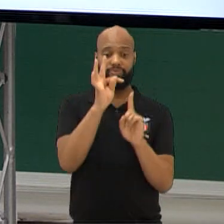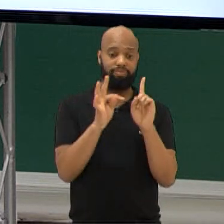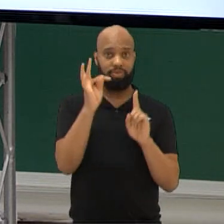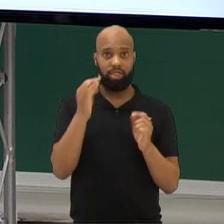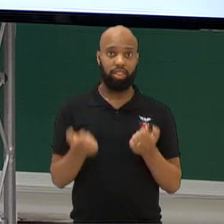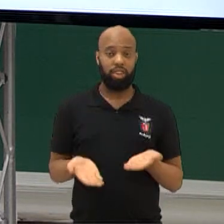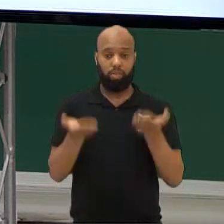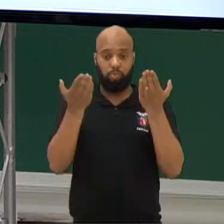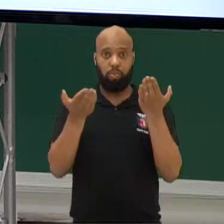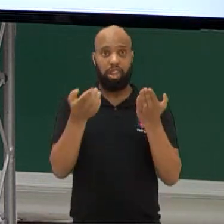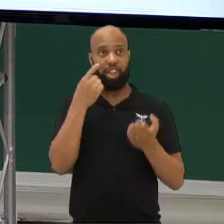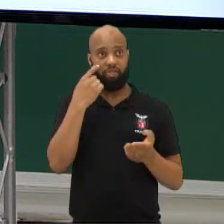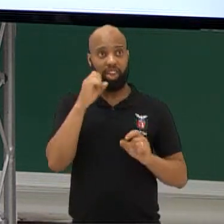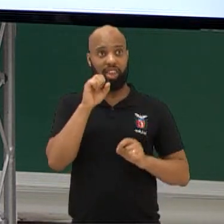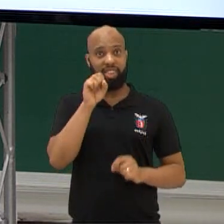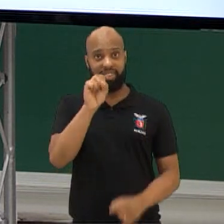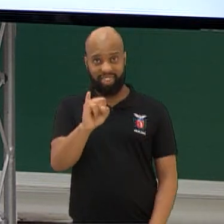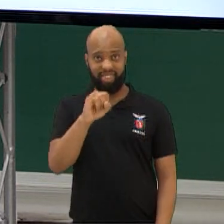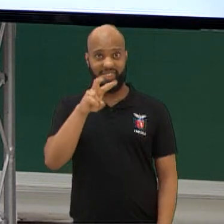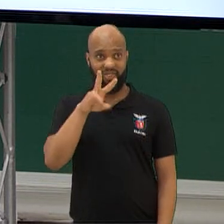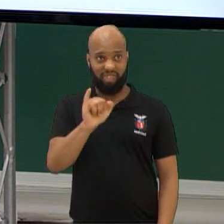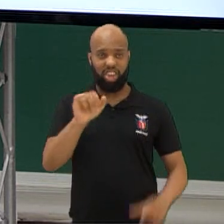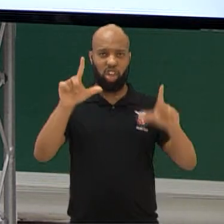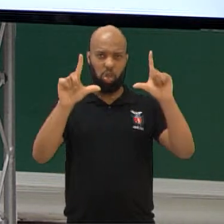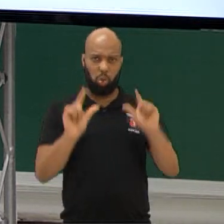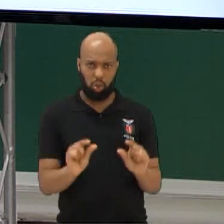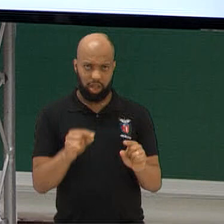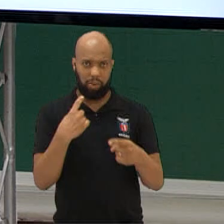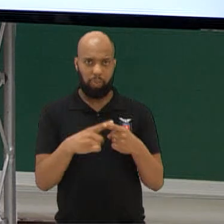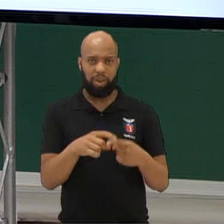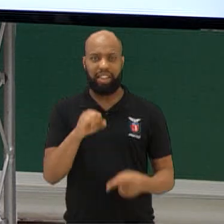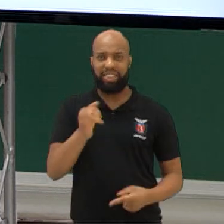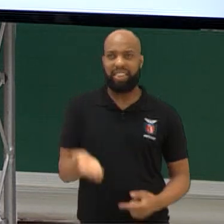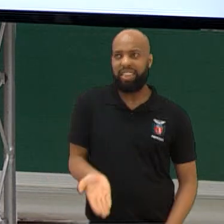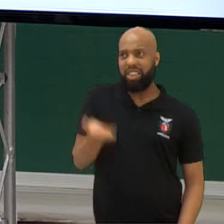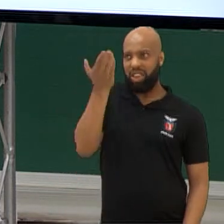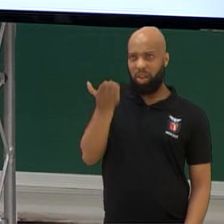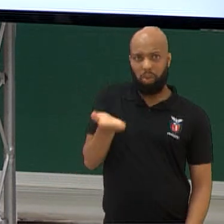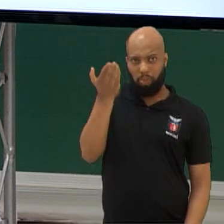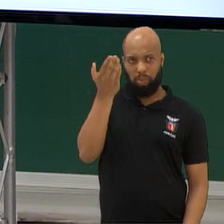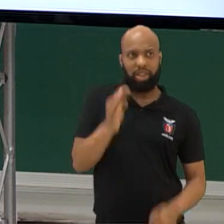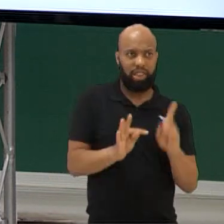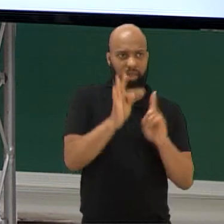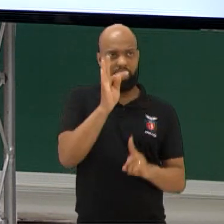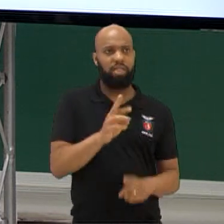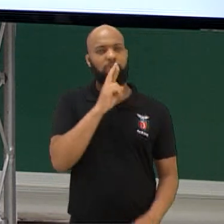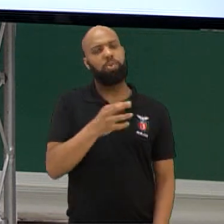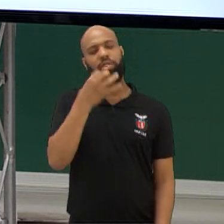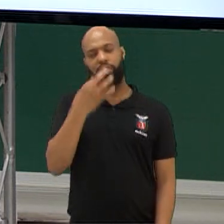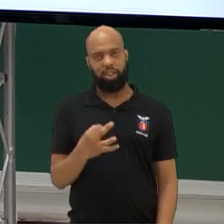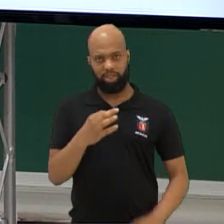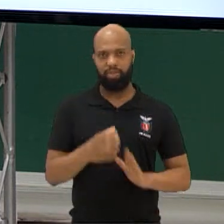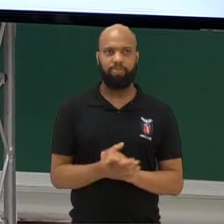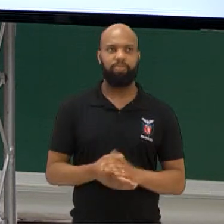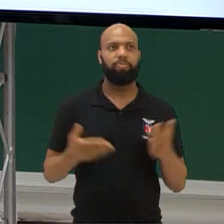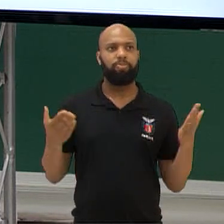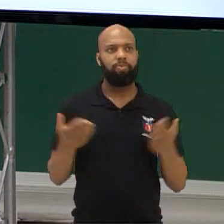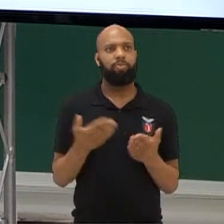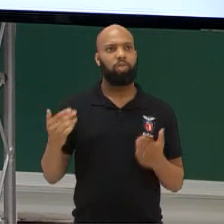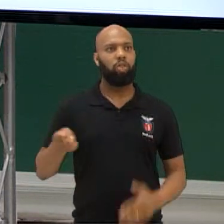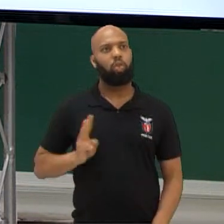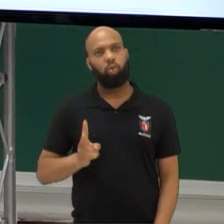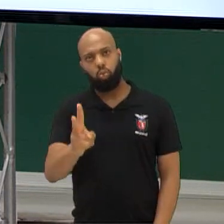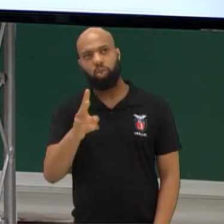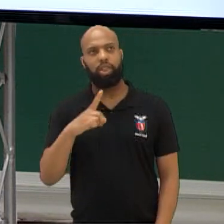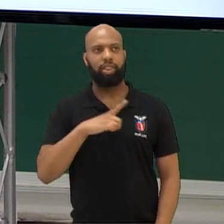essa taxa metabólica ela vai reduzir com o aumento da temperatura, acertou. Belezinha? Então, vamos dar